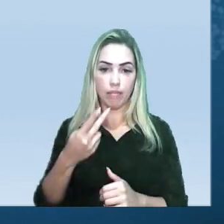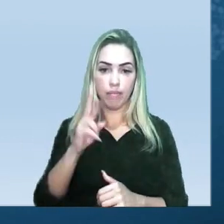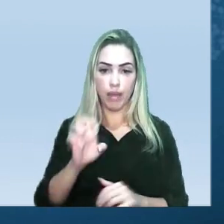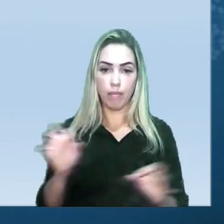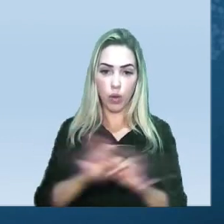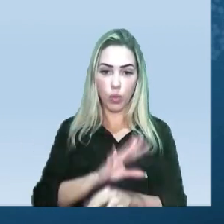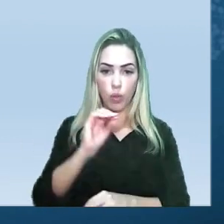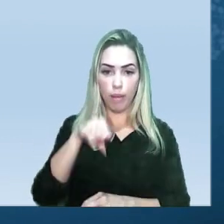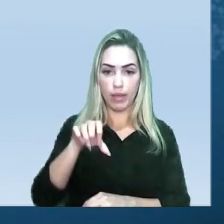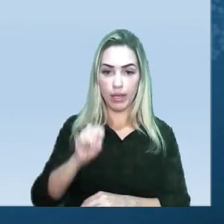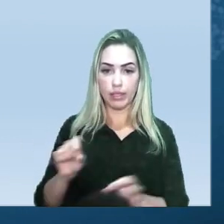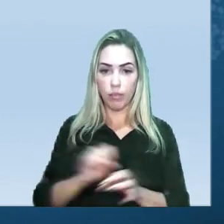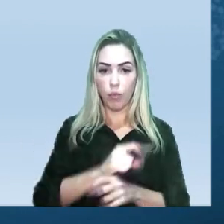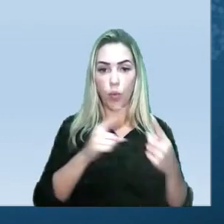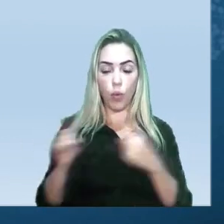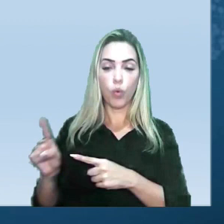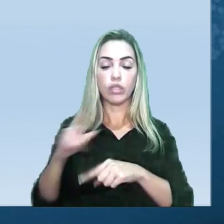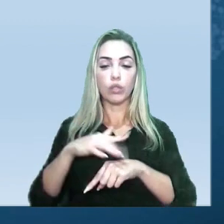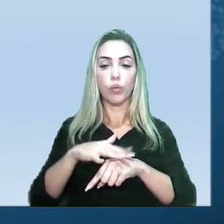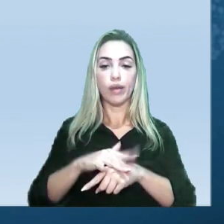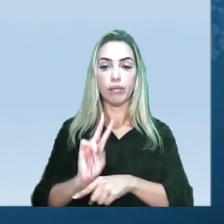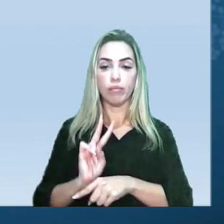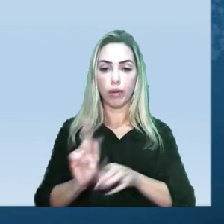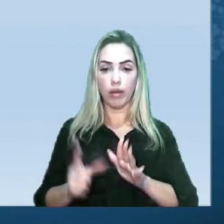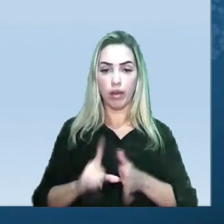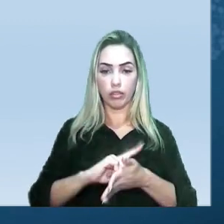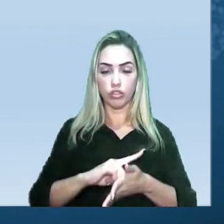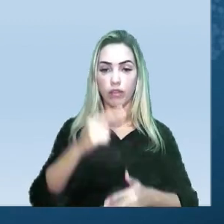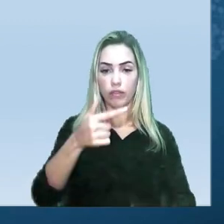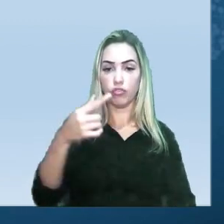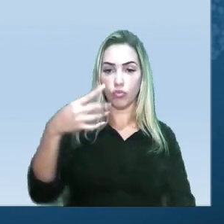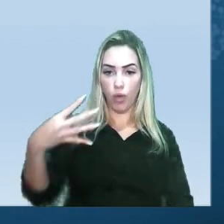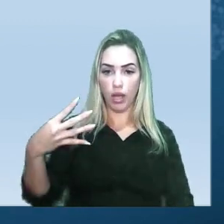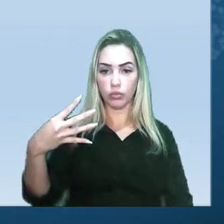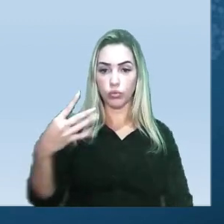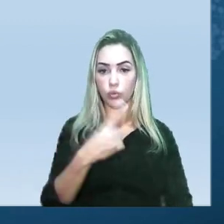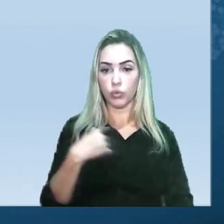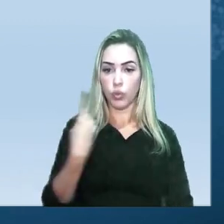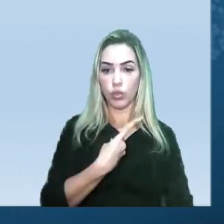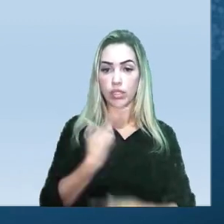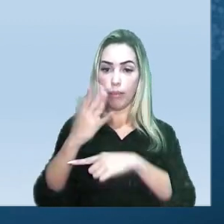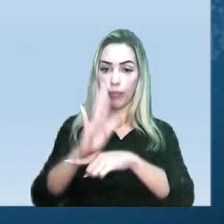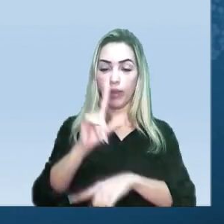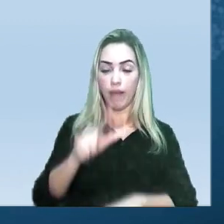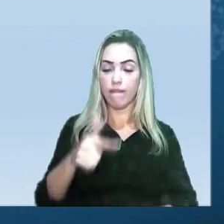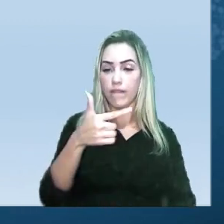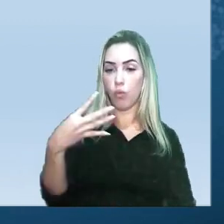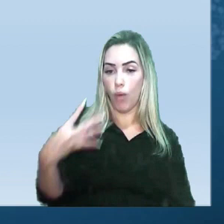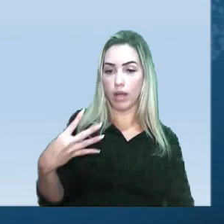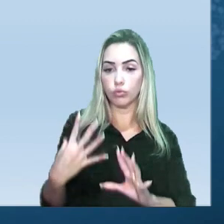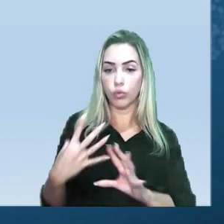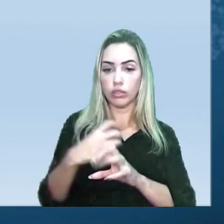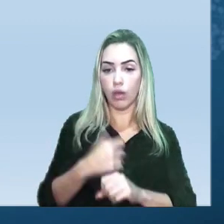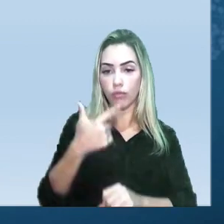OMS contra doenças imunopreveníveis. E 24, a nossa contribuição foi de 24 no total de